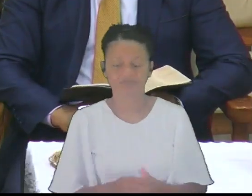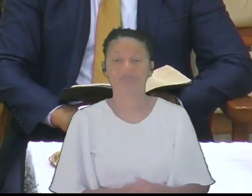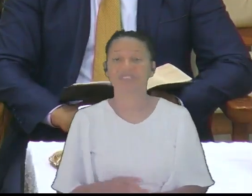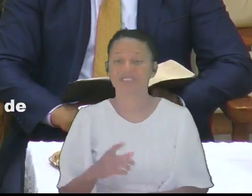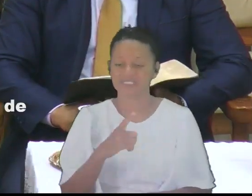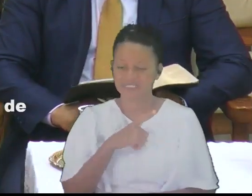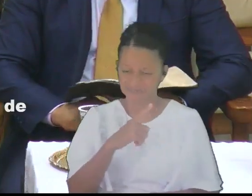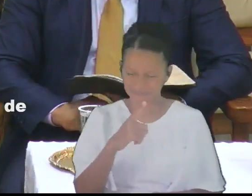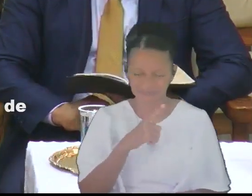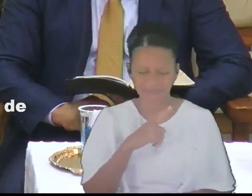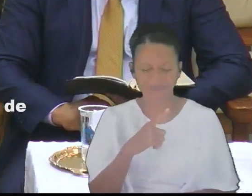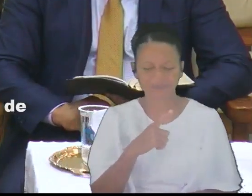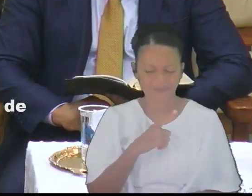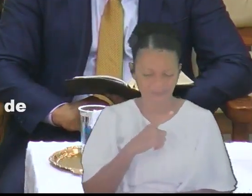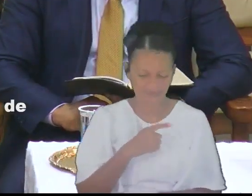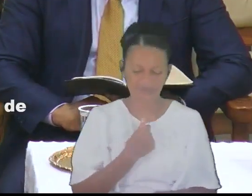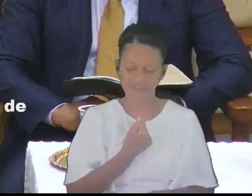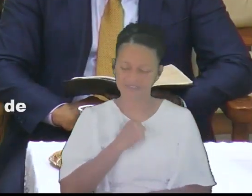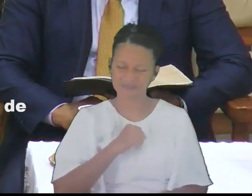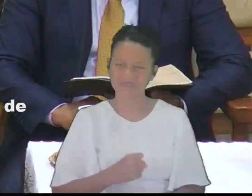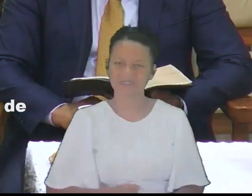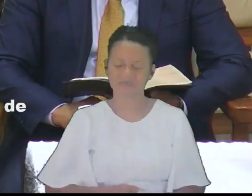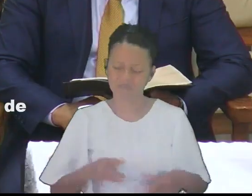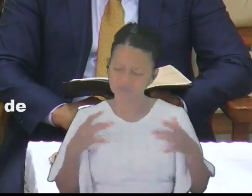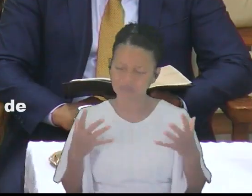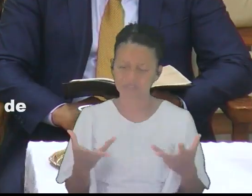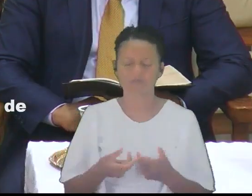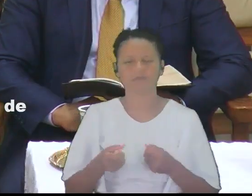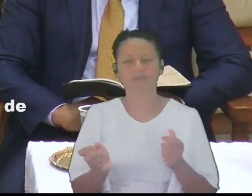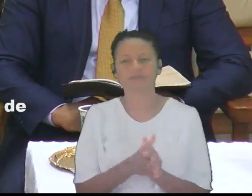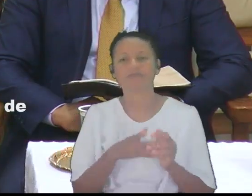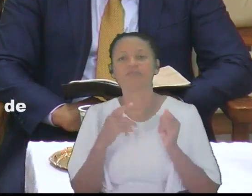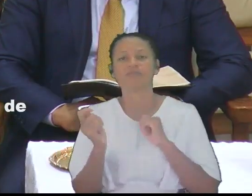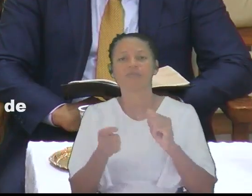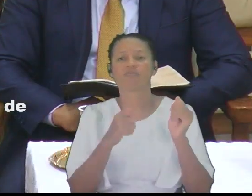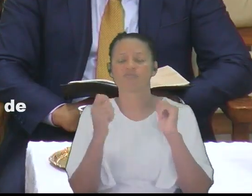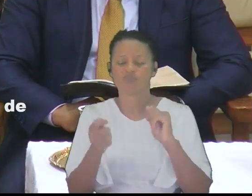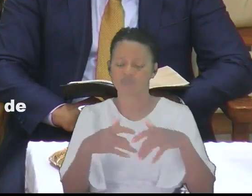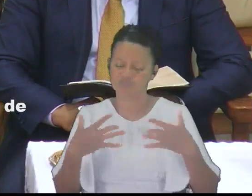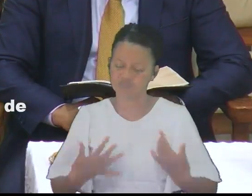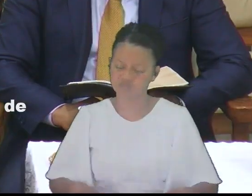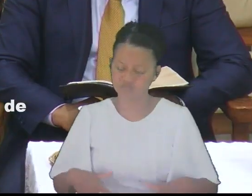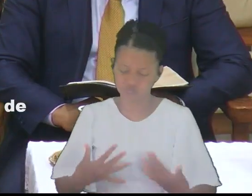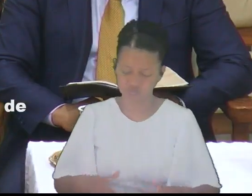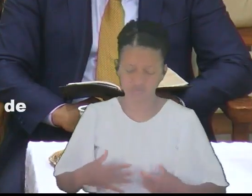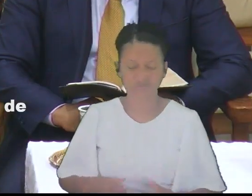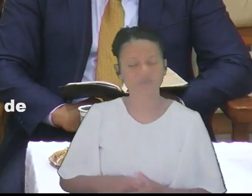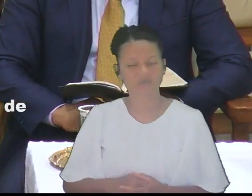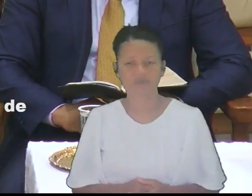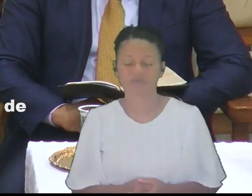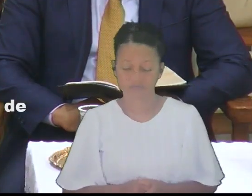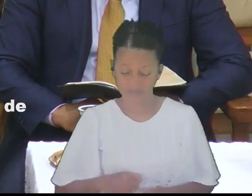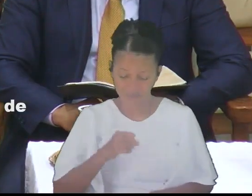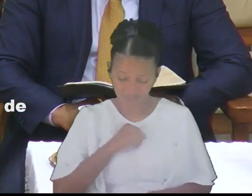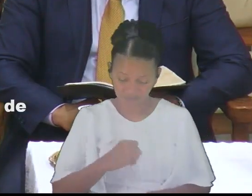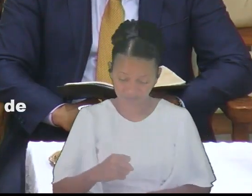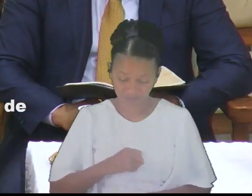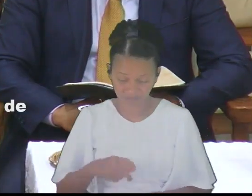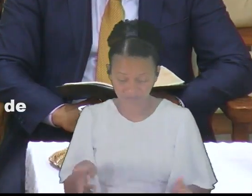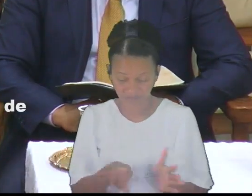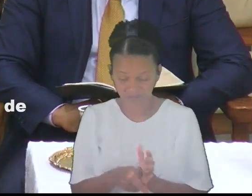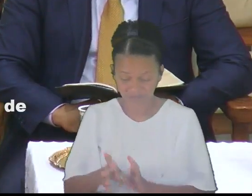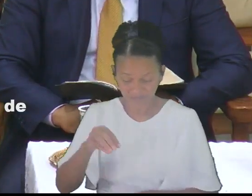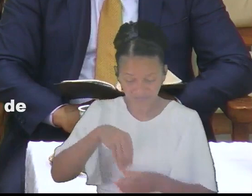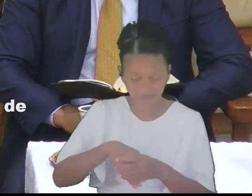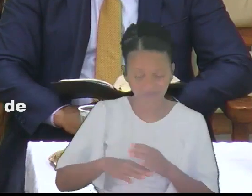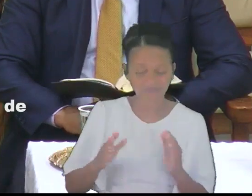um grande sacerdote, aleluia, um grande sacerdote sobre a casa de Deus. Quem é